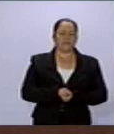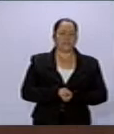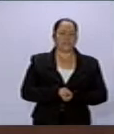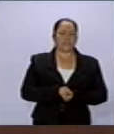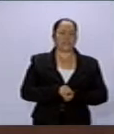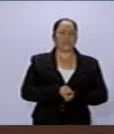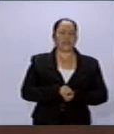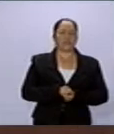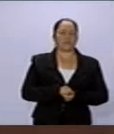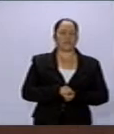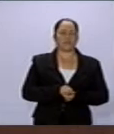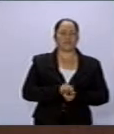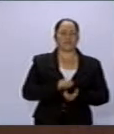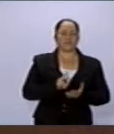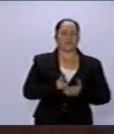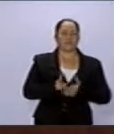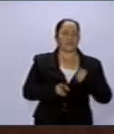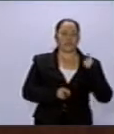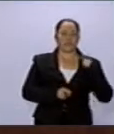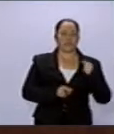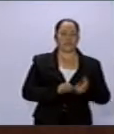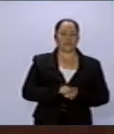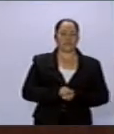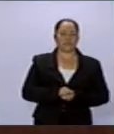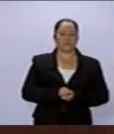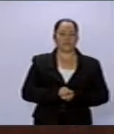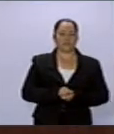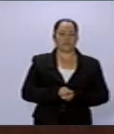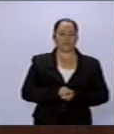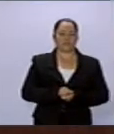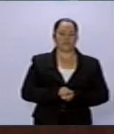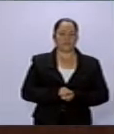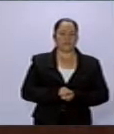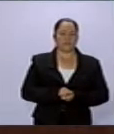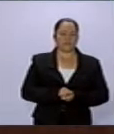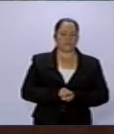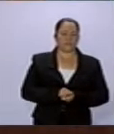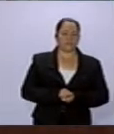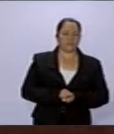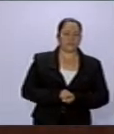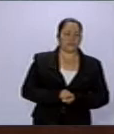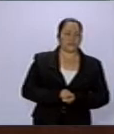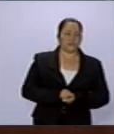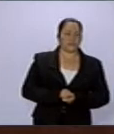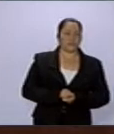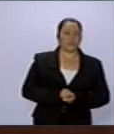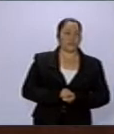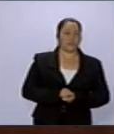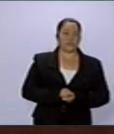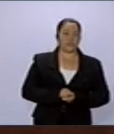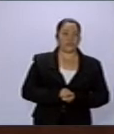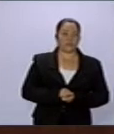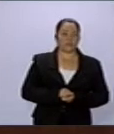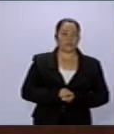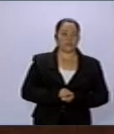a secretaria de controle externo Tribunal de Contas da União também vão se apresentar